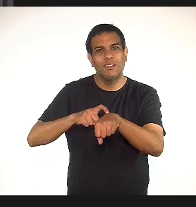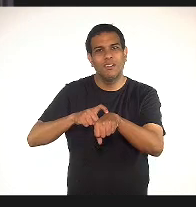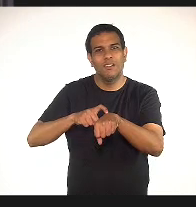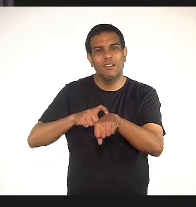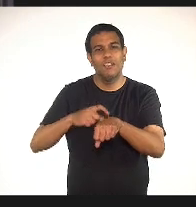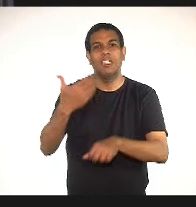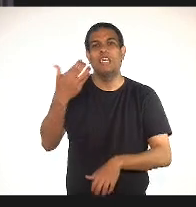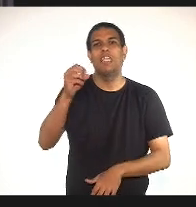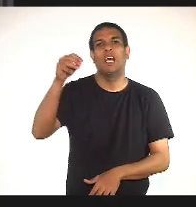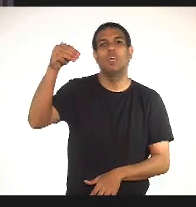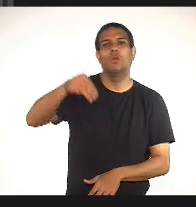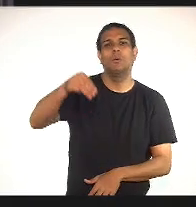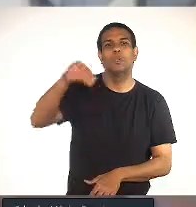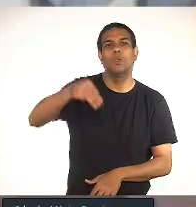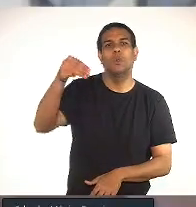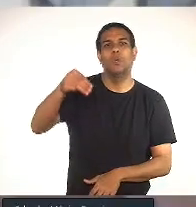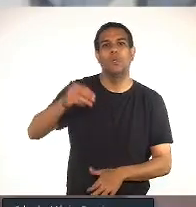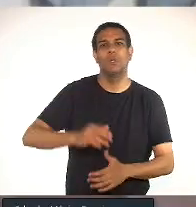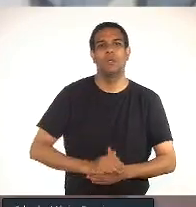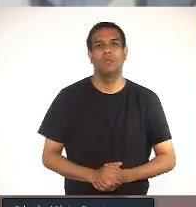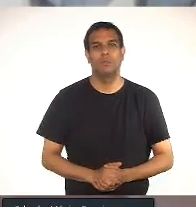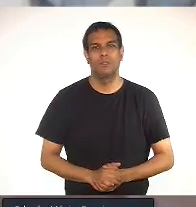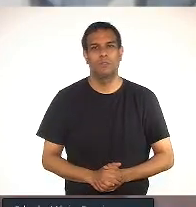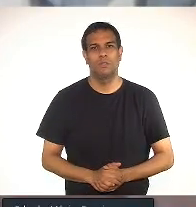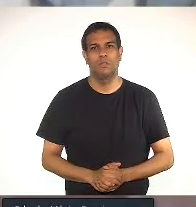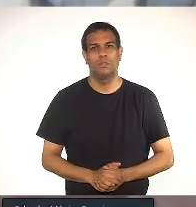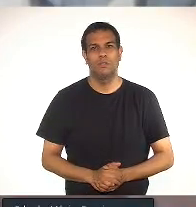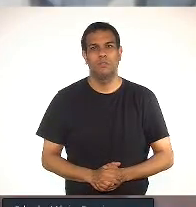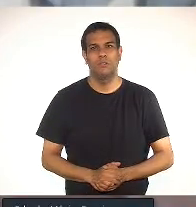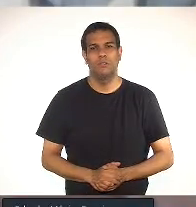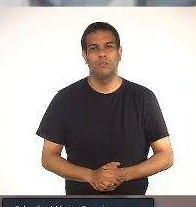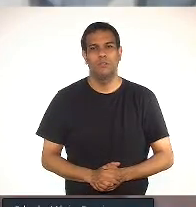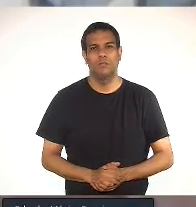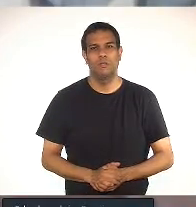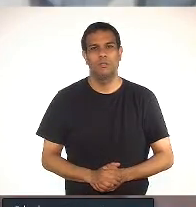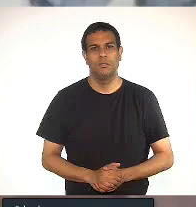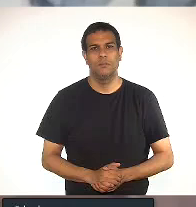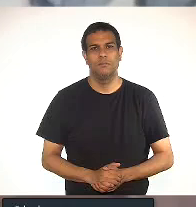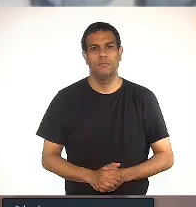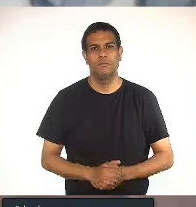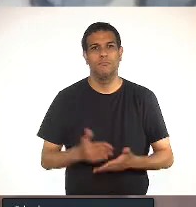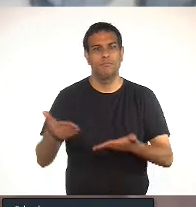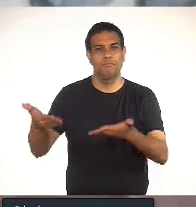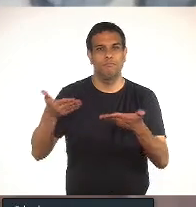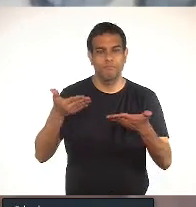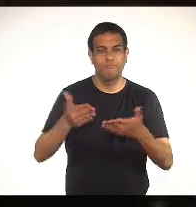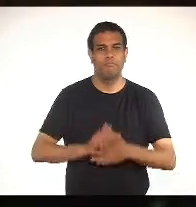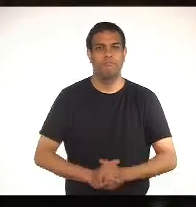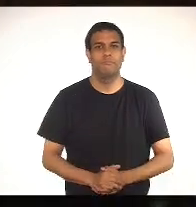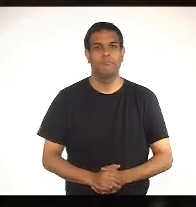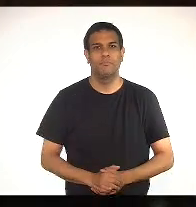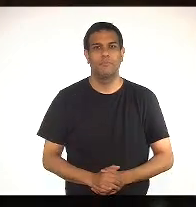senhor dispõe de 10 minutos para fazer o uso da palavra no expediente final.